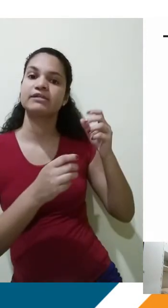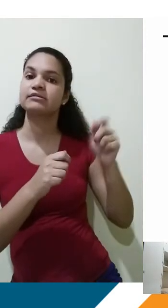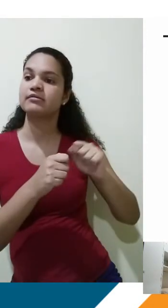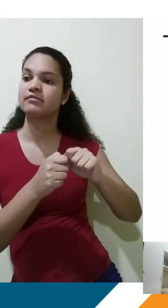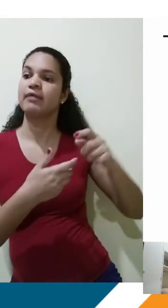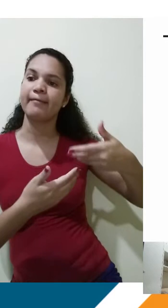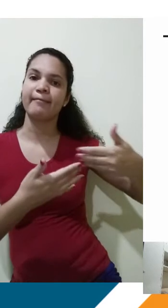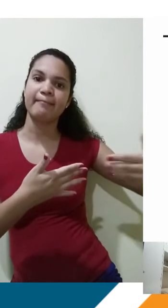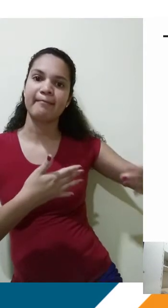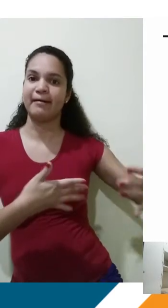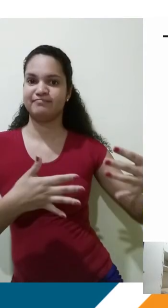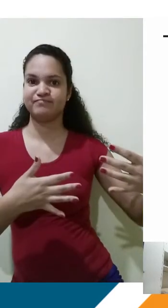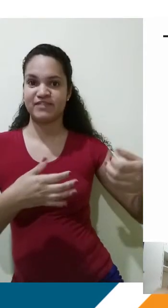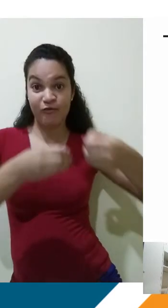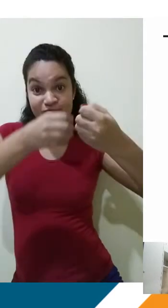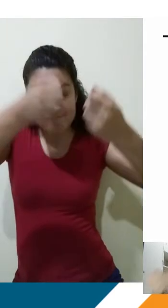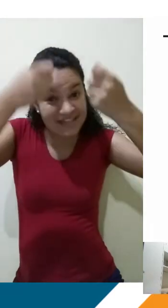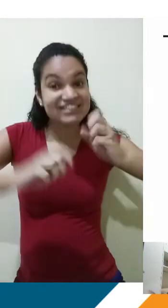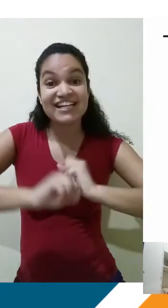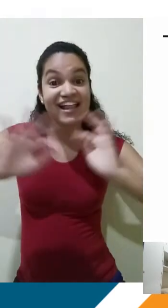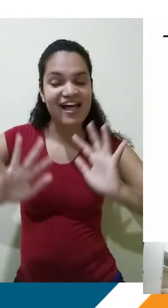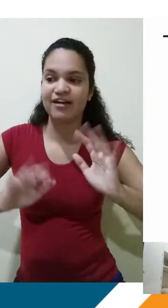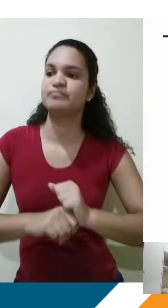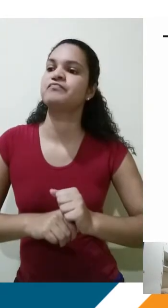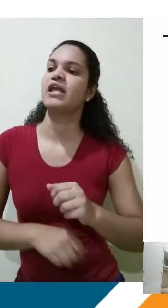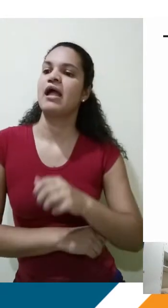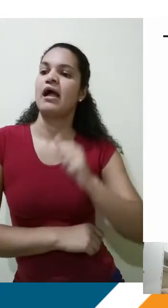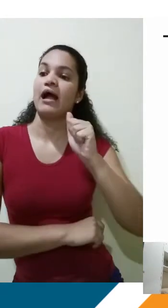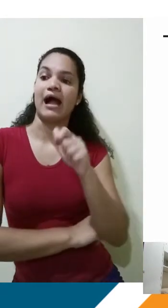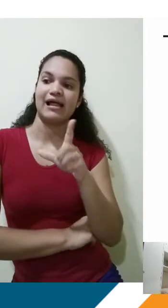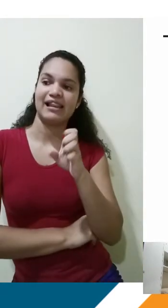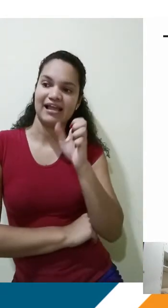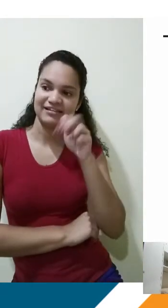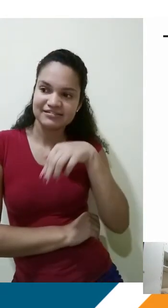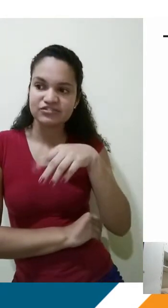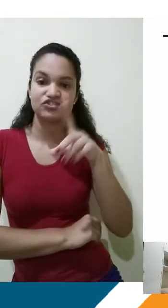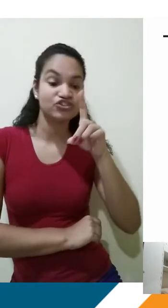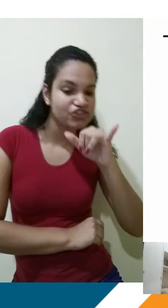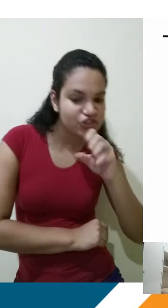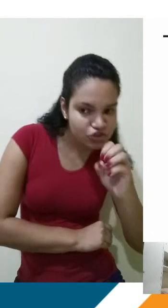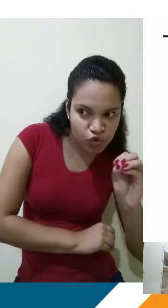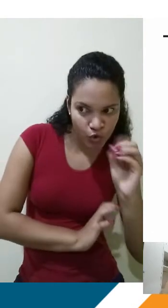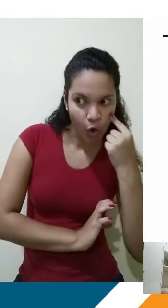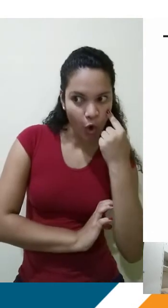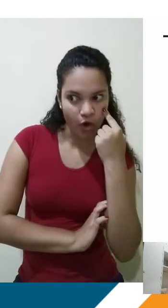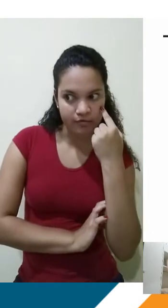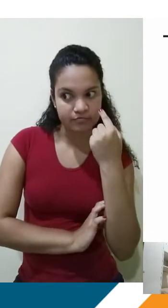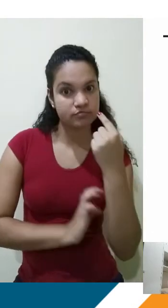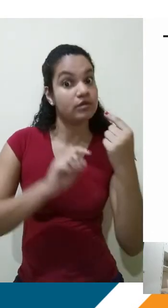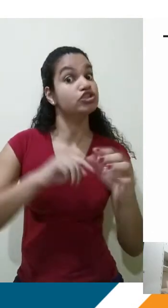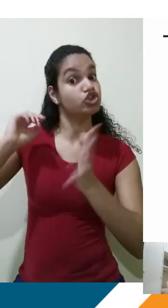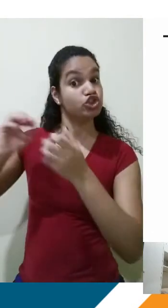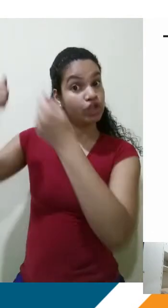formam em torno de programas de caridade espalhados pelo país. Além disso, complementando aquele em primeiro lugar, veio uma informação em primeiro lugar e agora, além disso,